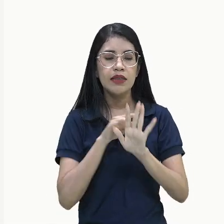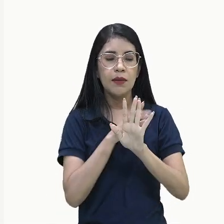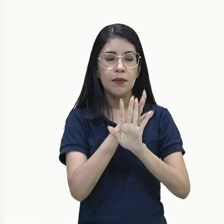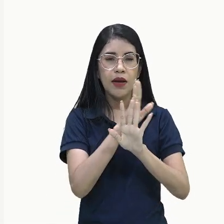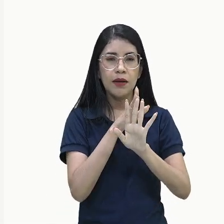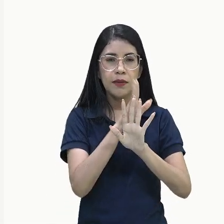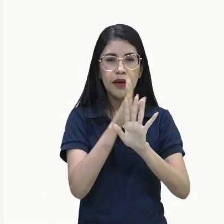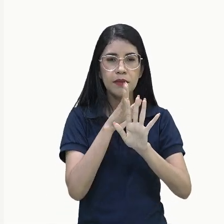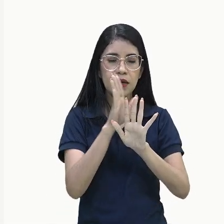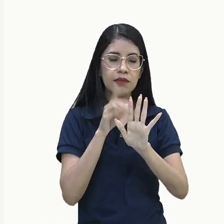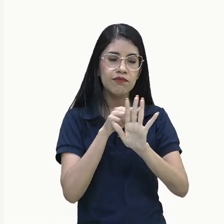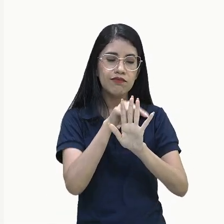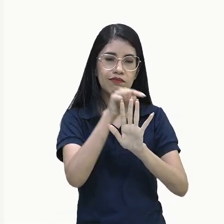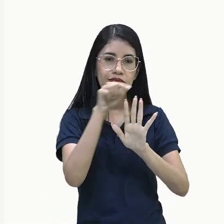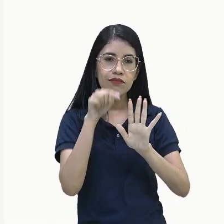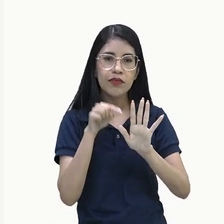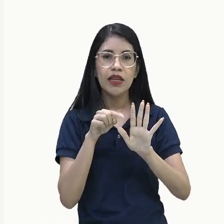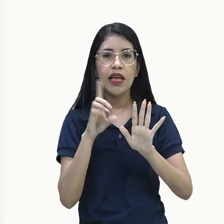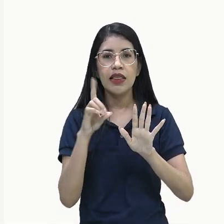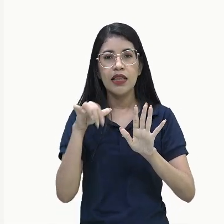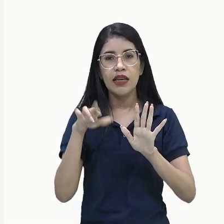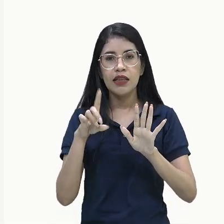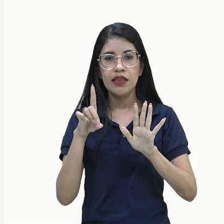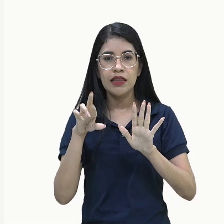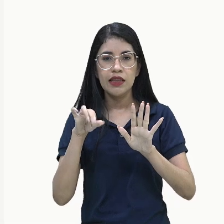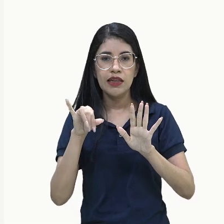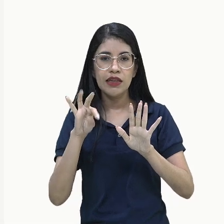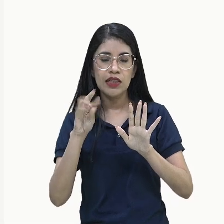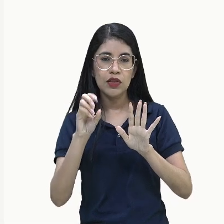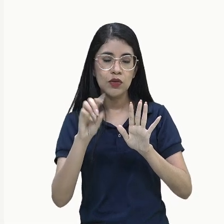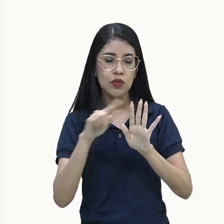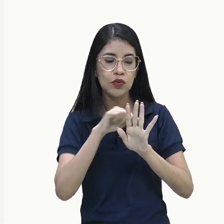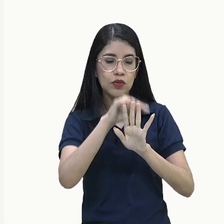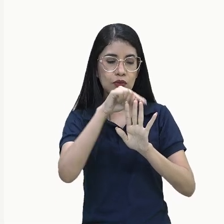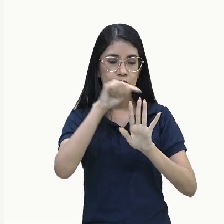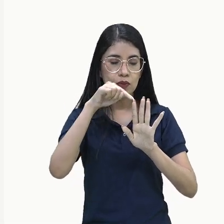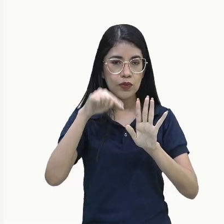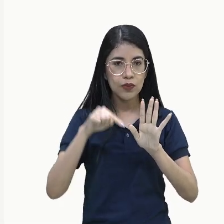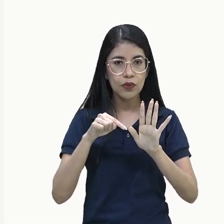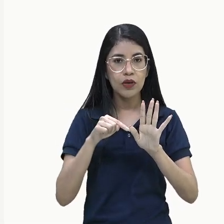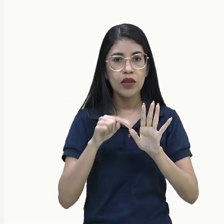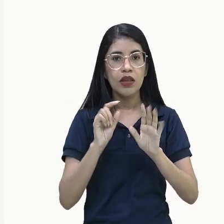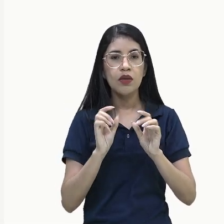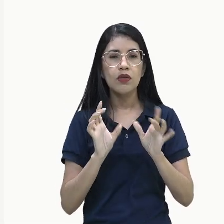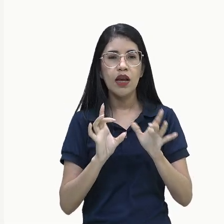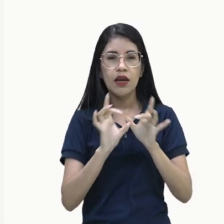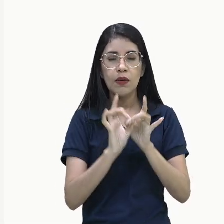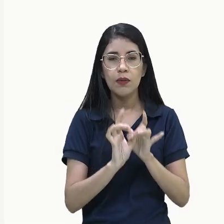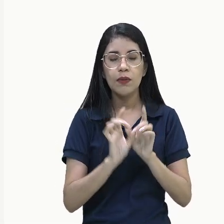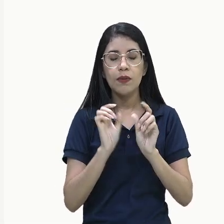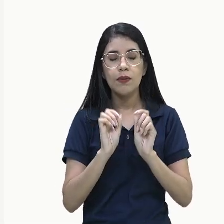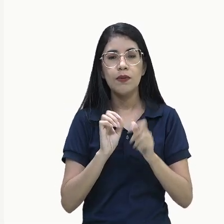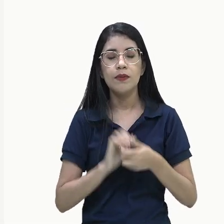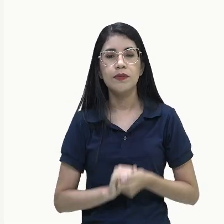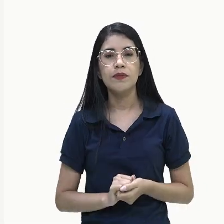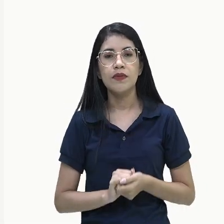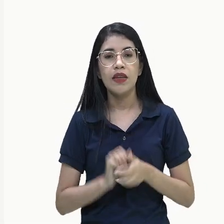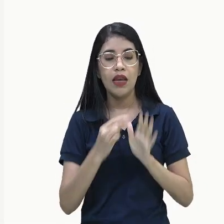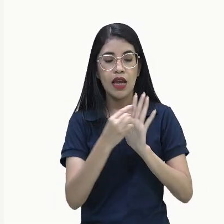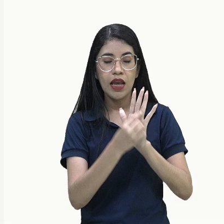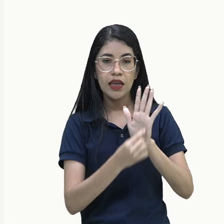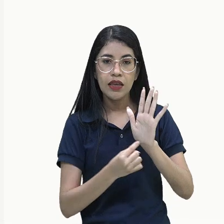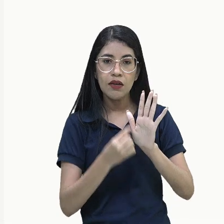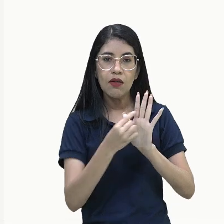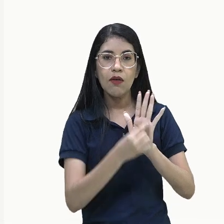aqui, ó, são denominadas de dendritos. Todos os dendritos vão convergir para a parte central